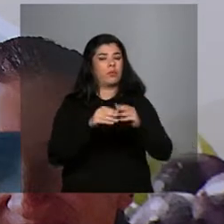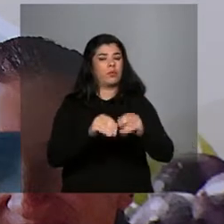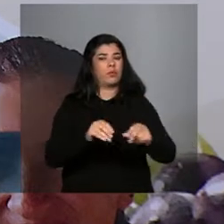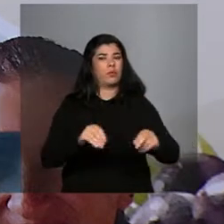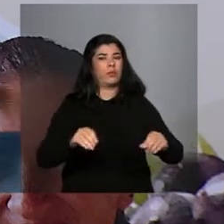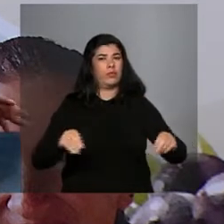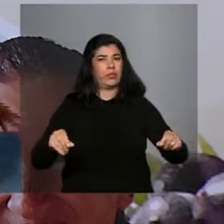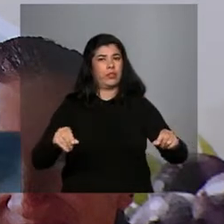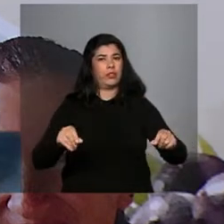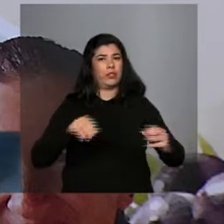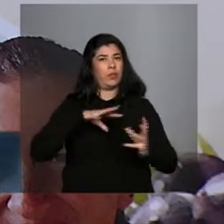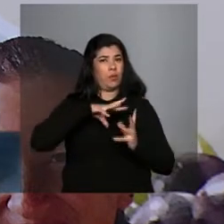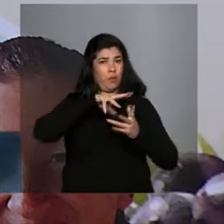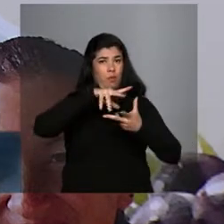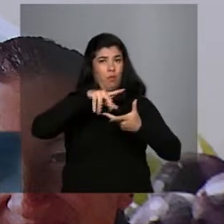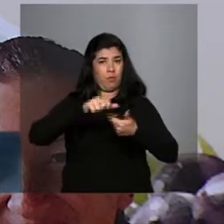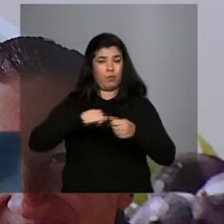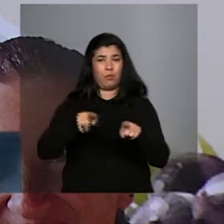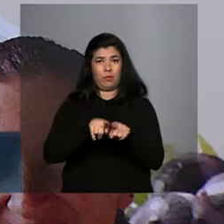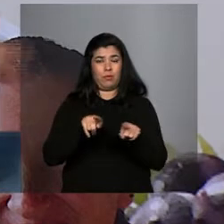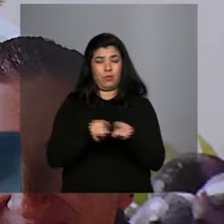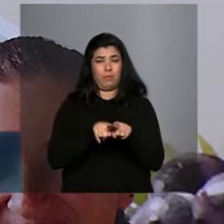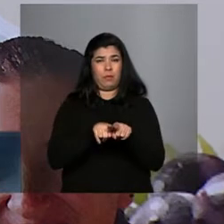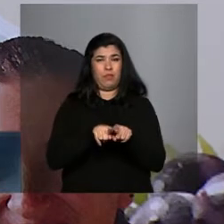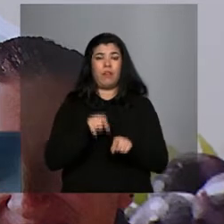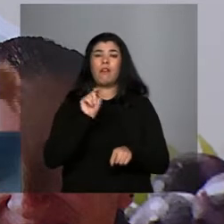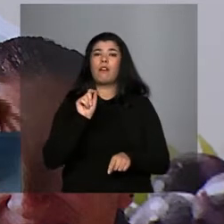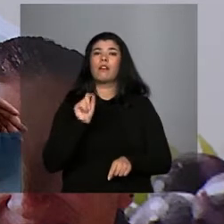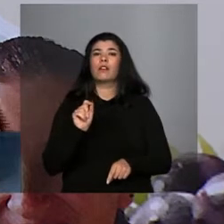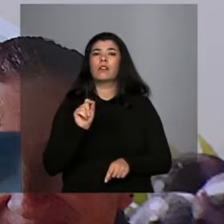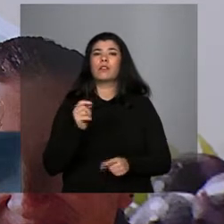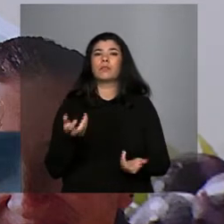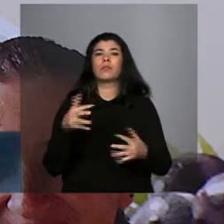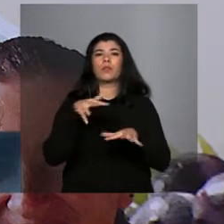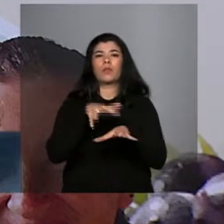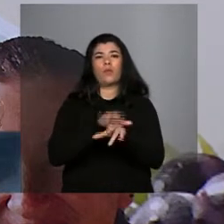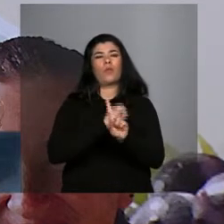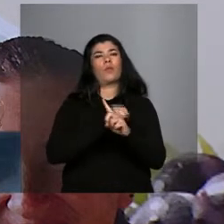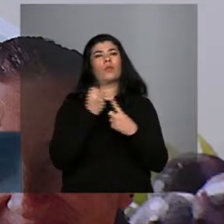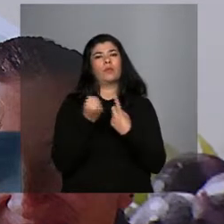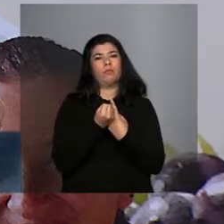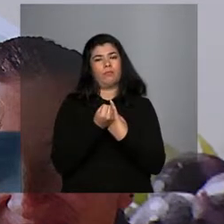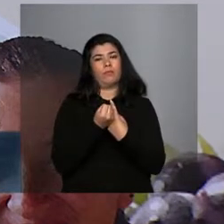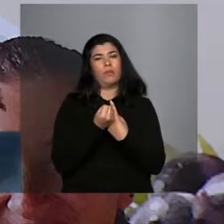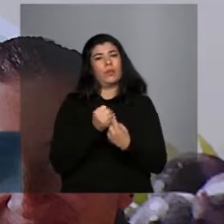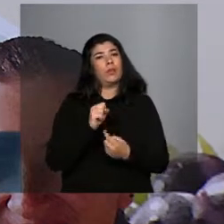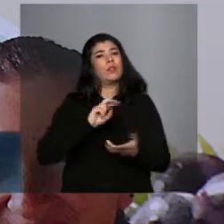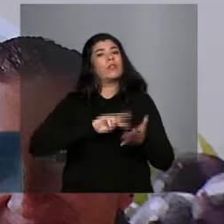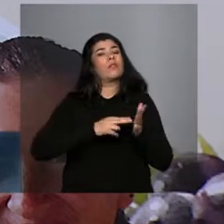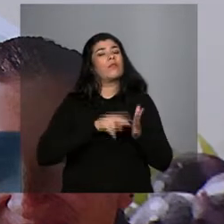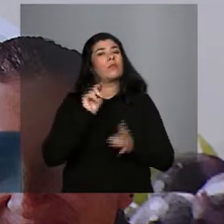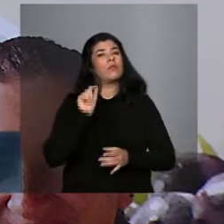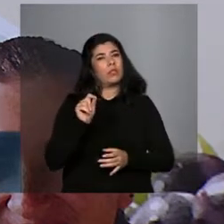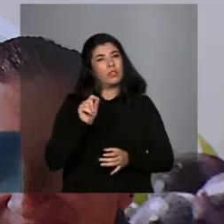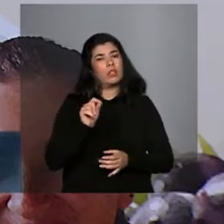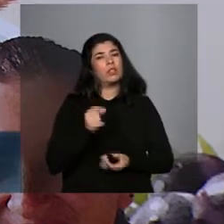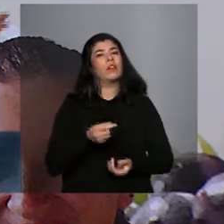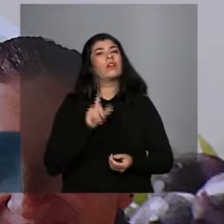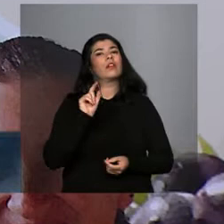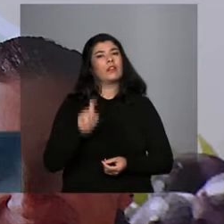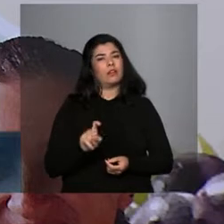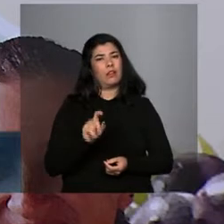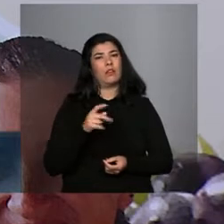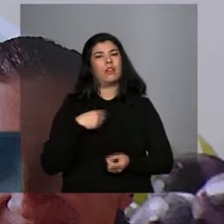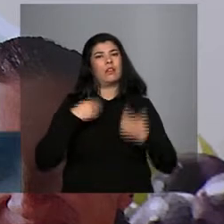da terra mãe, ela é também uma questão de inclusão social. Ou seja, ela também é uma